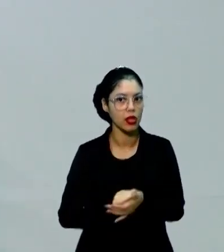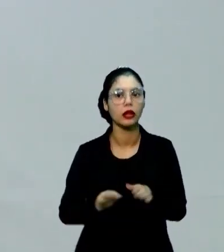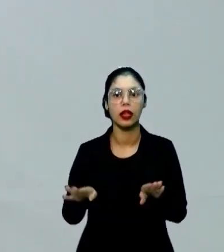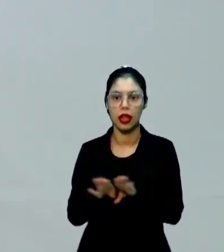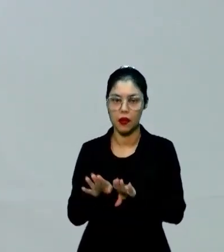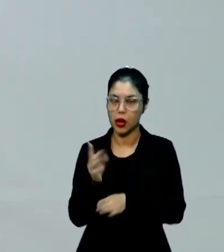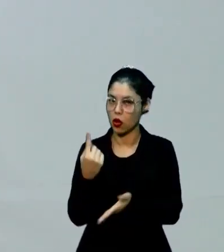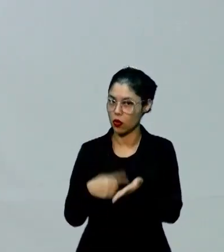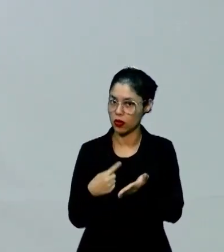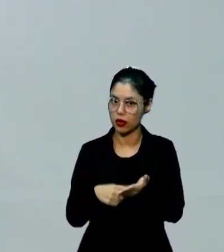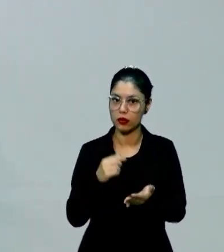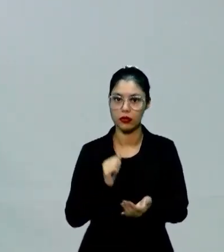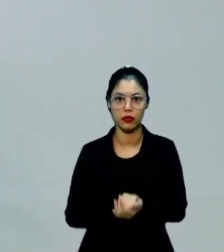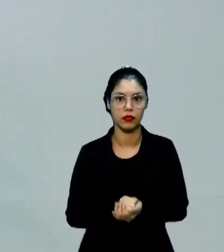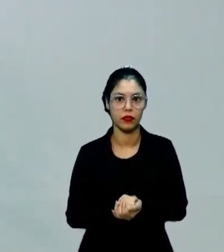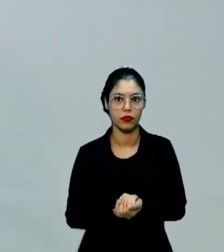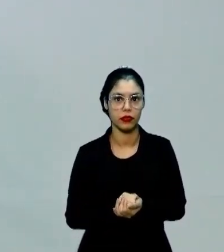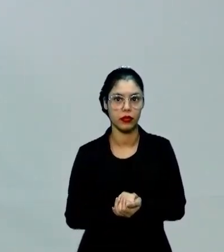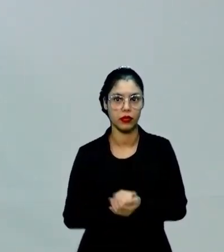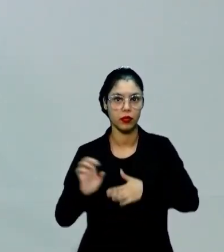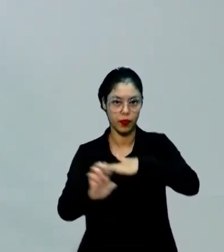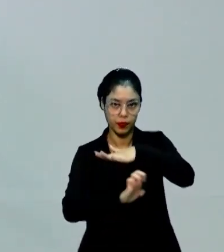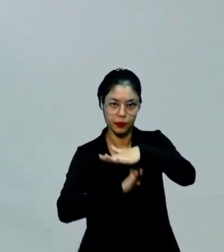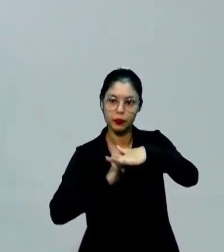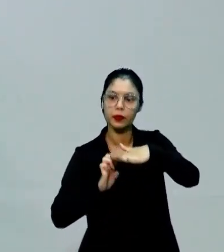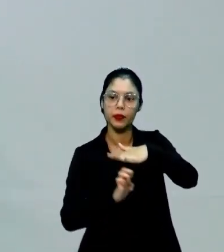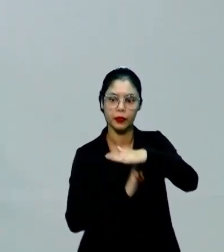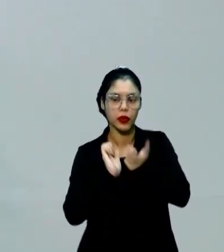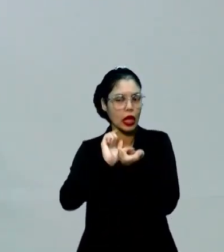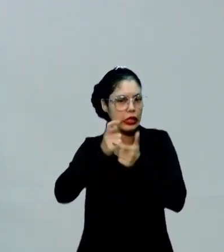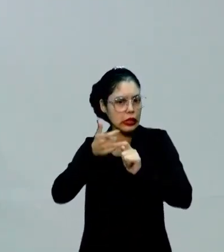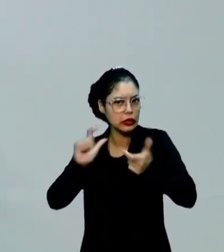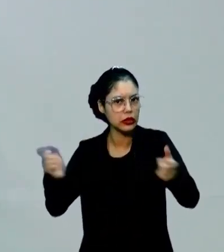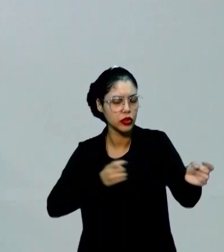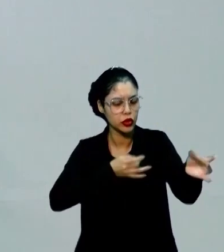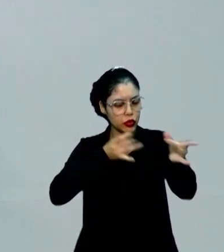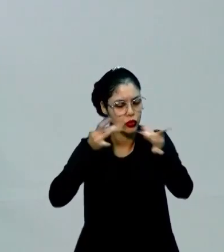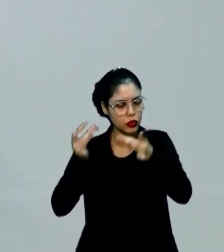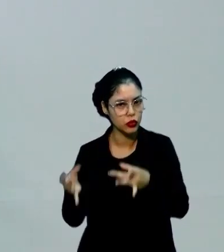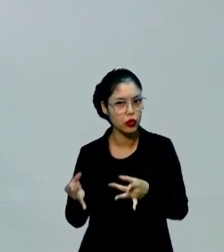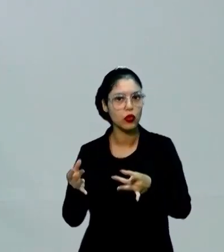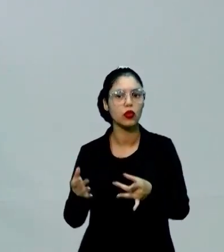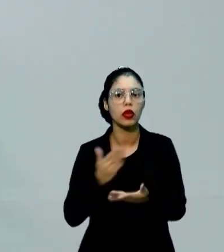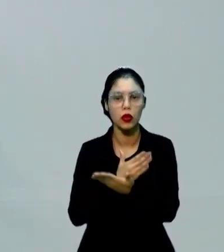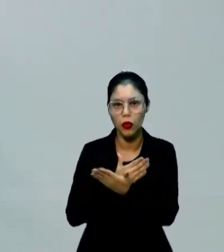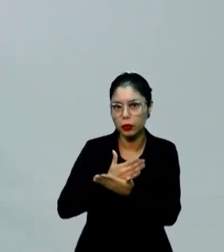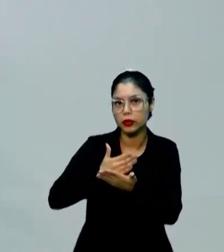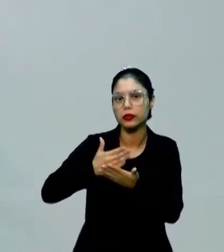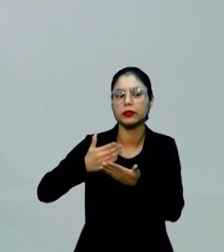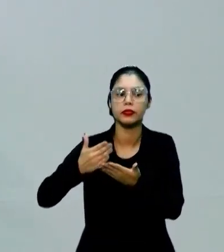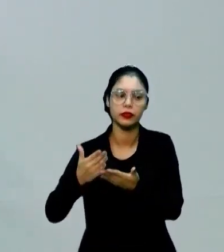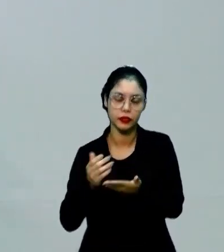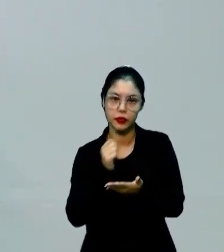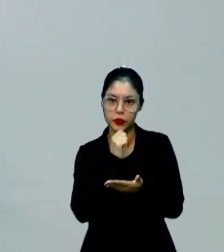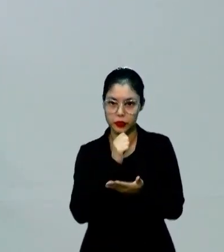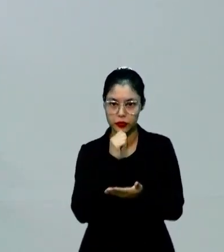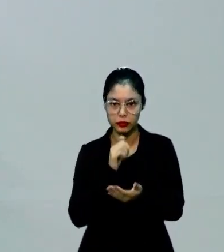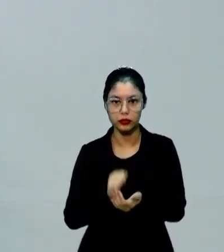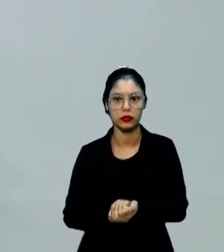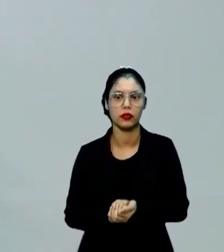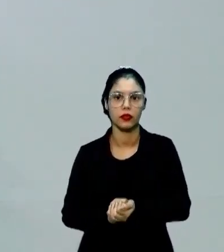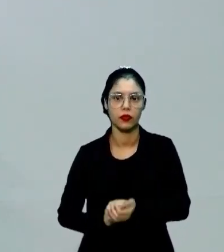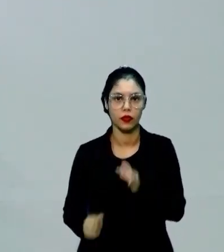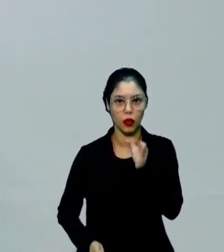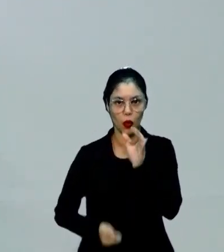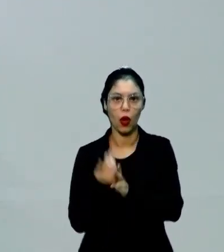na condição de empresários e grandes comerciantes que começaram, digamos assim, a emergir